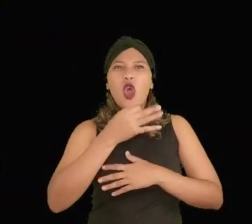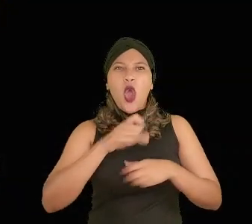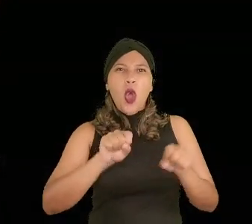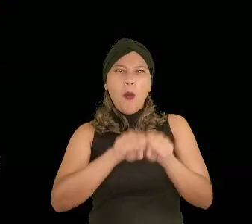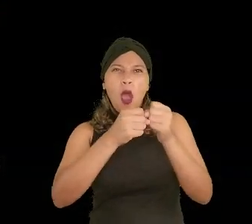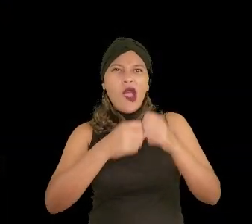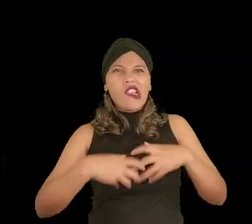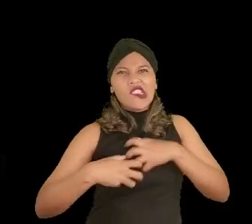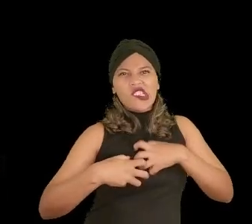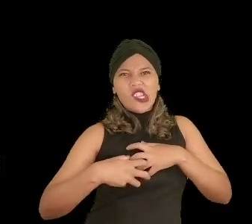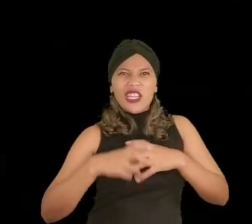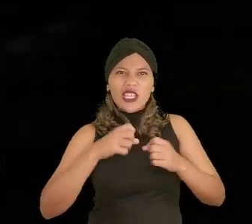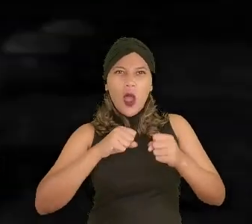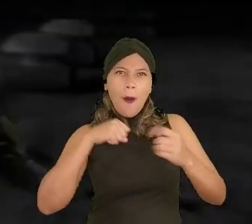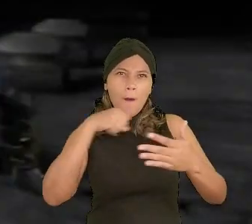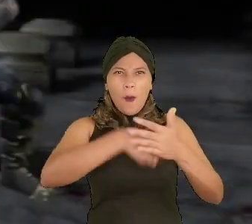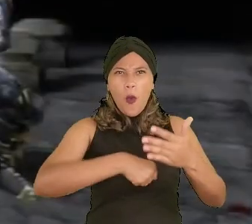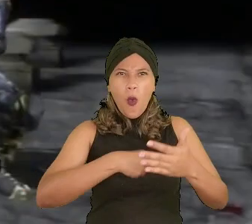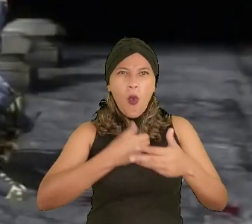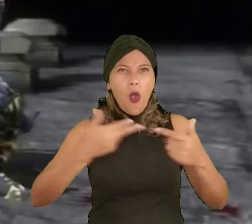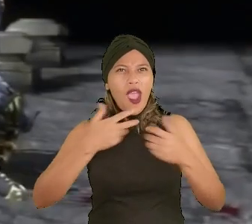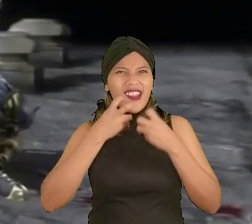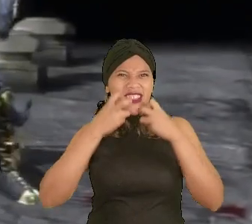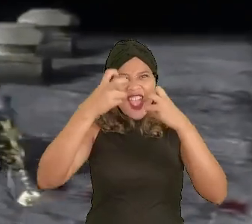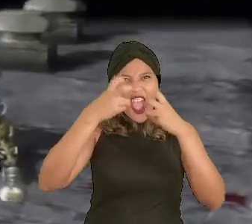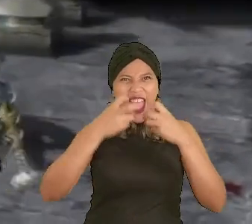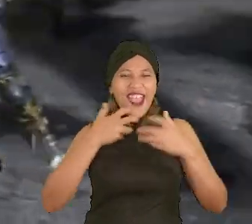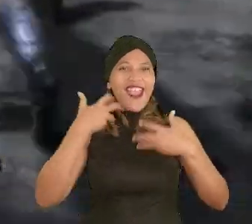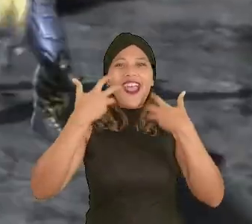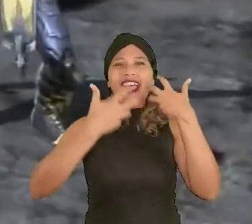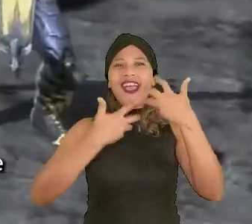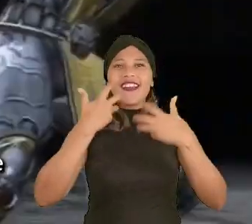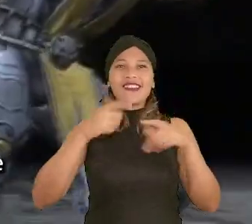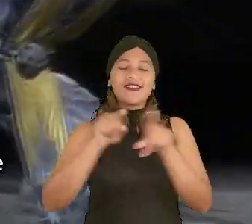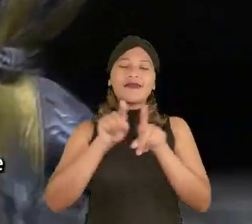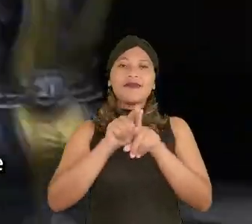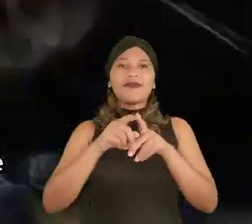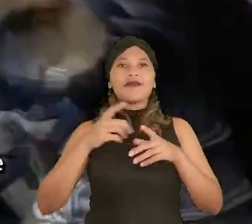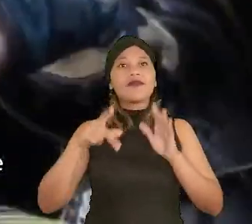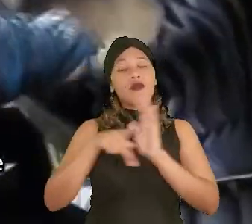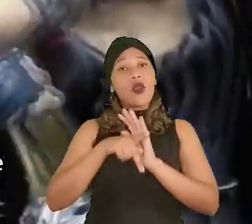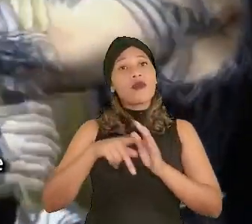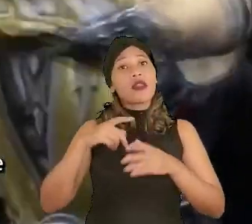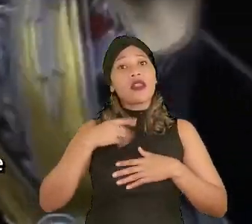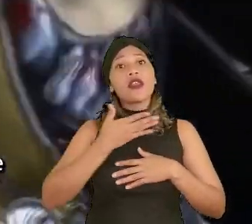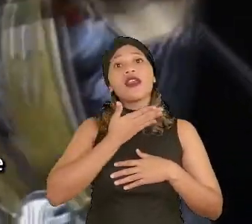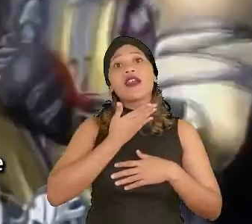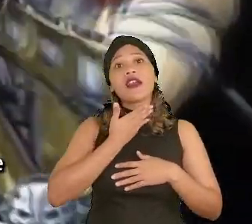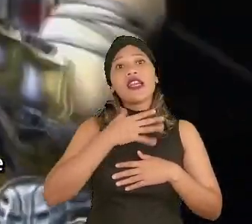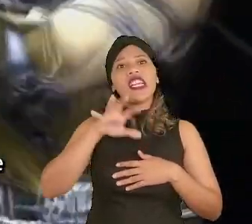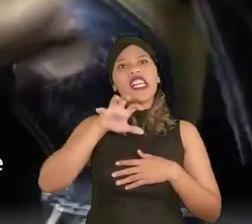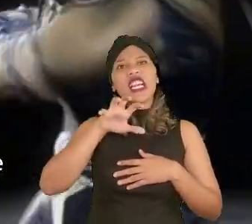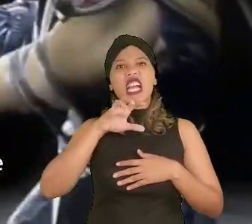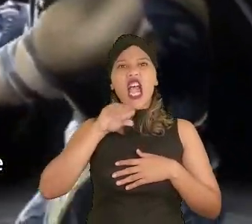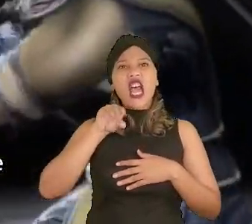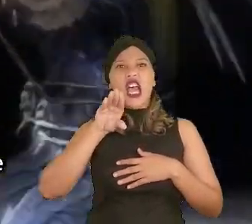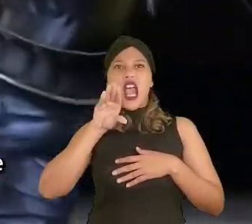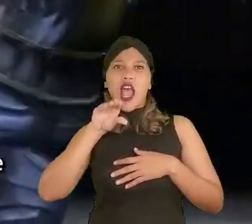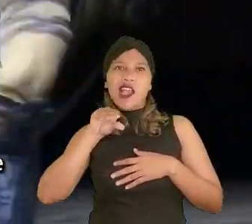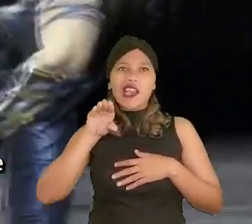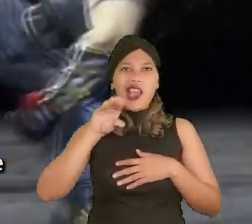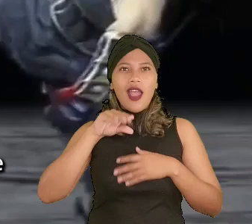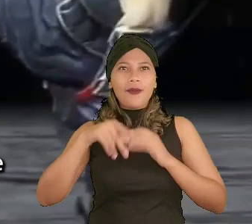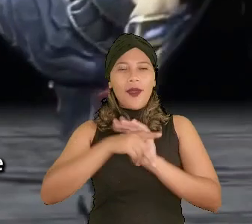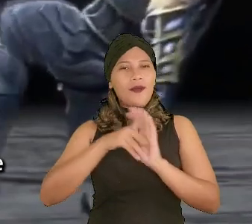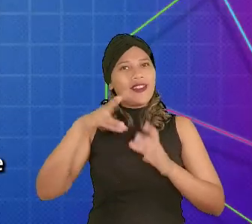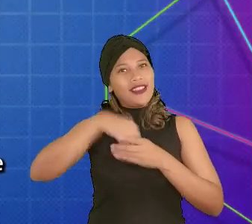sons de quebramento de ossos ou golpes. Gritos, cantos e outras vocalizações também fazem parte da construção do